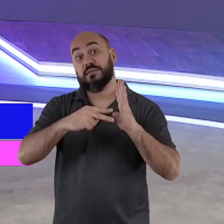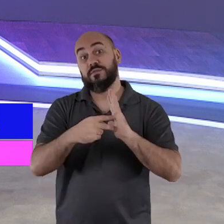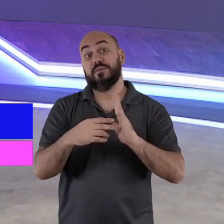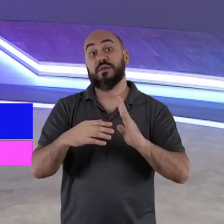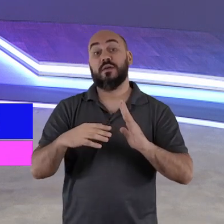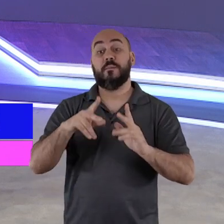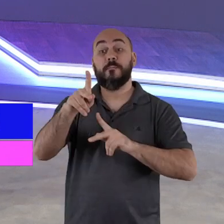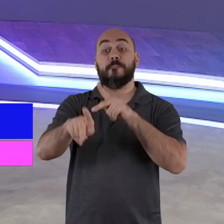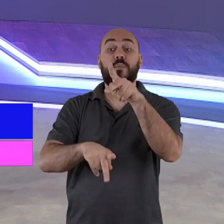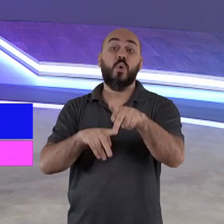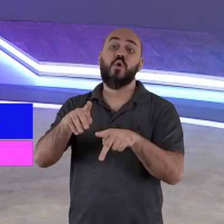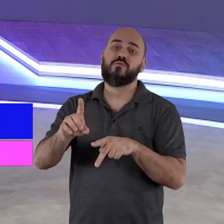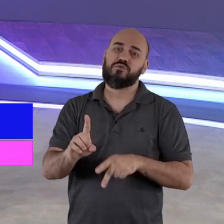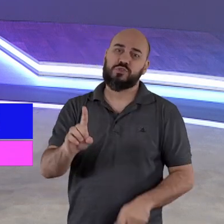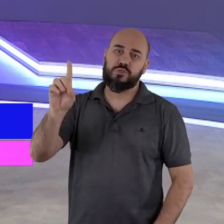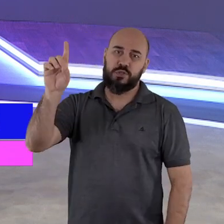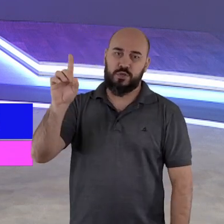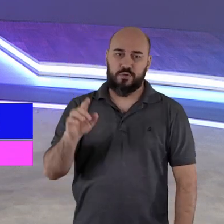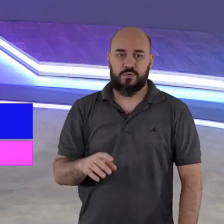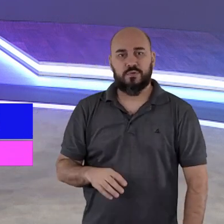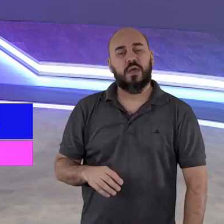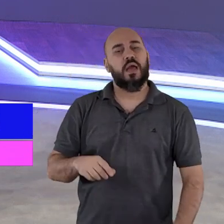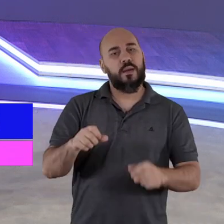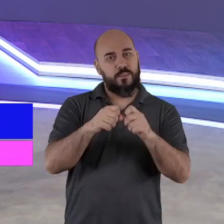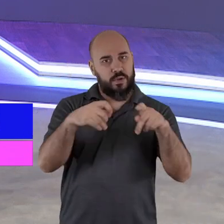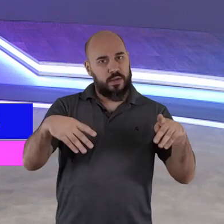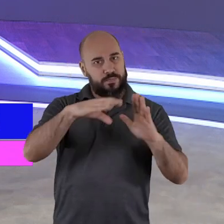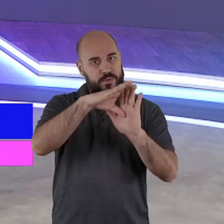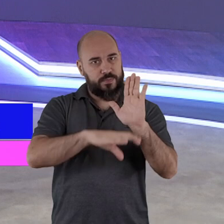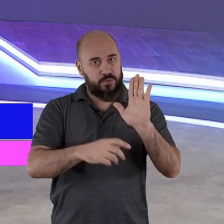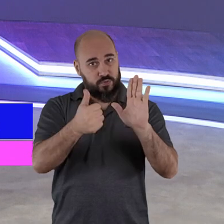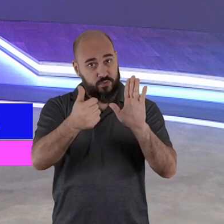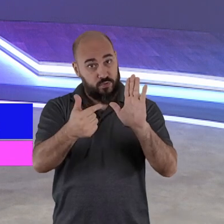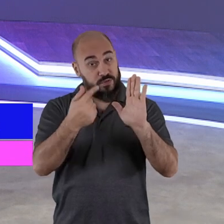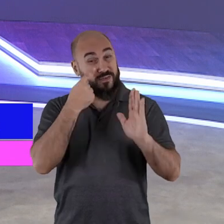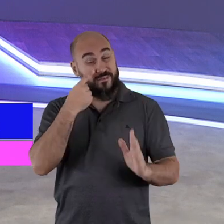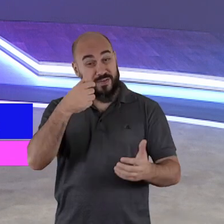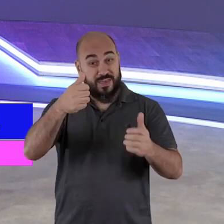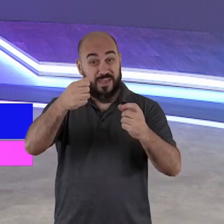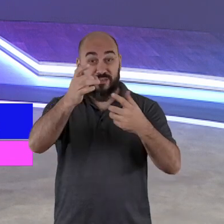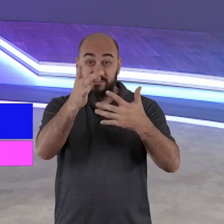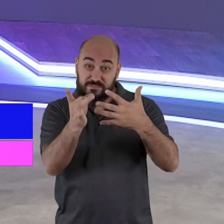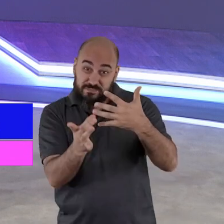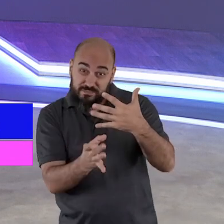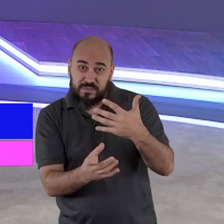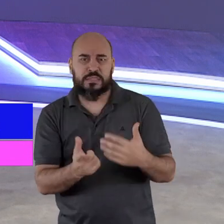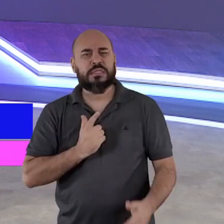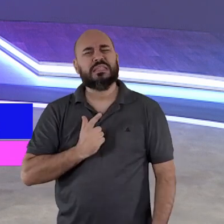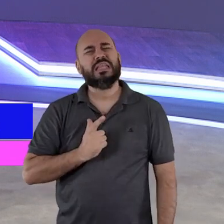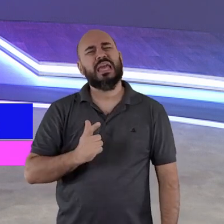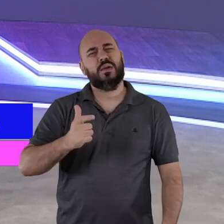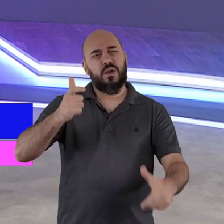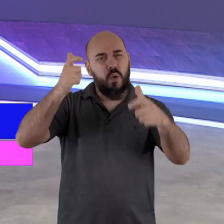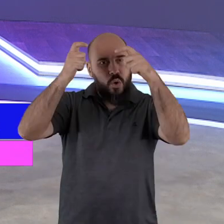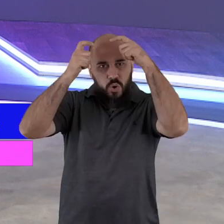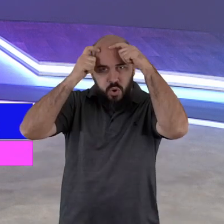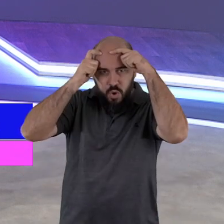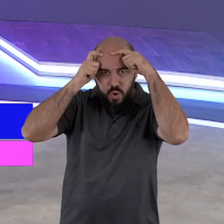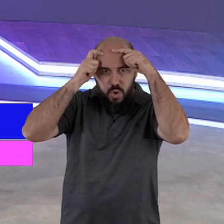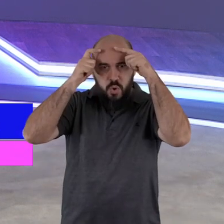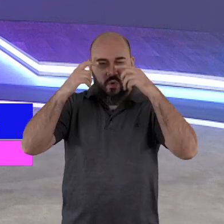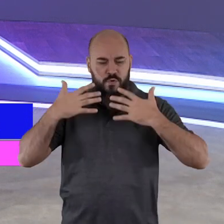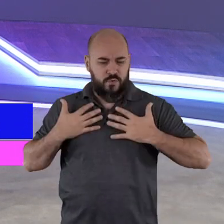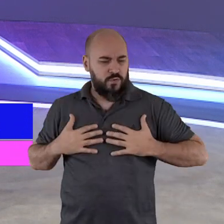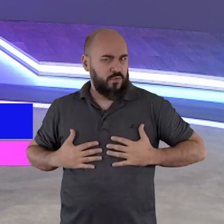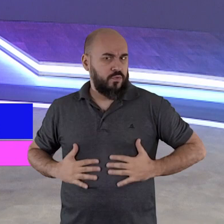vai encontrar a descrição exata desta mulher. Ela tem uma coroa de 12 estrelas na cabeça, está vestida de branco, sob a